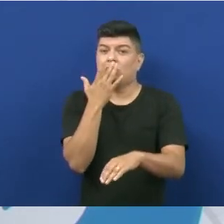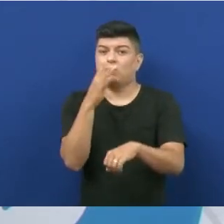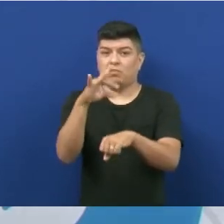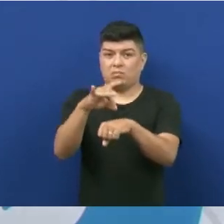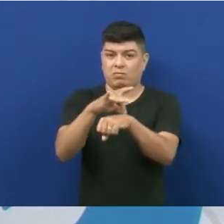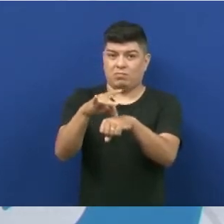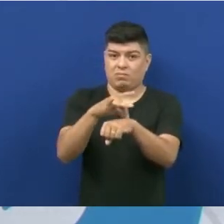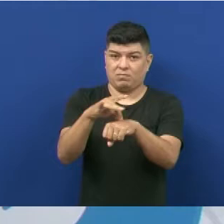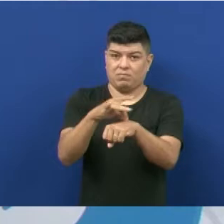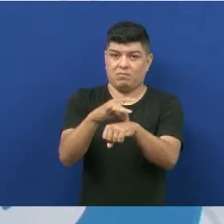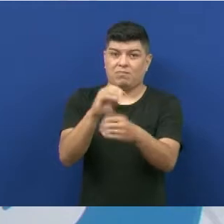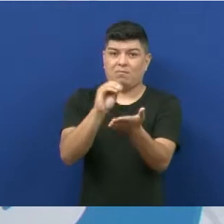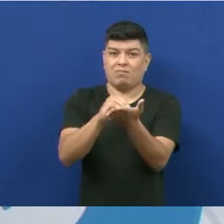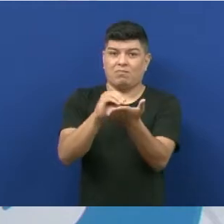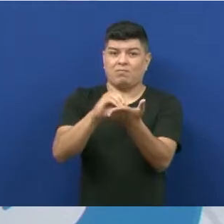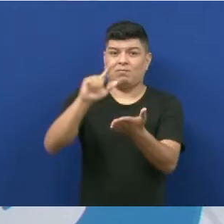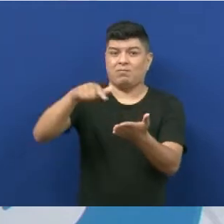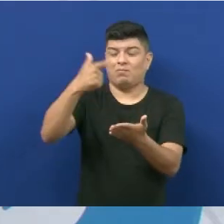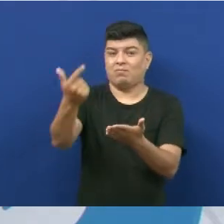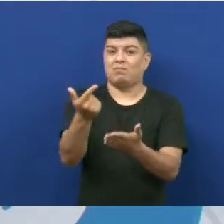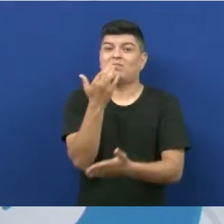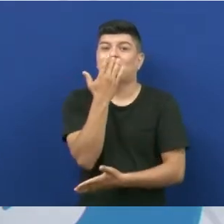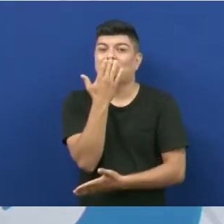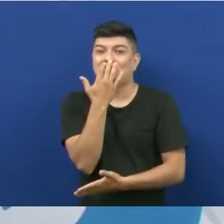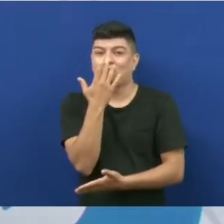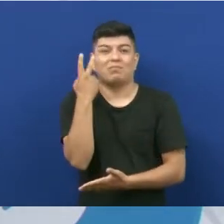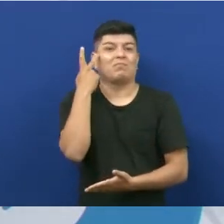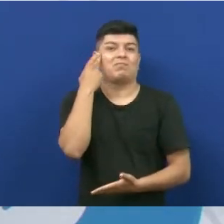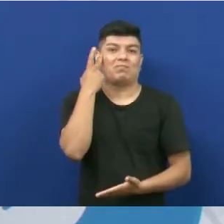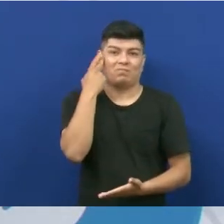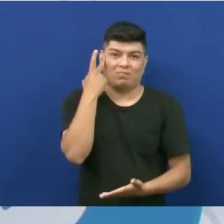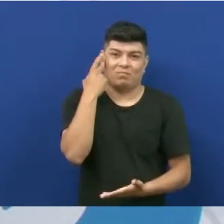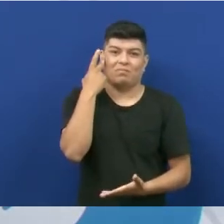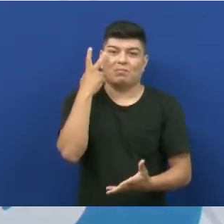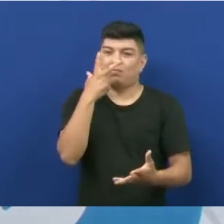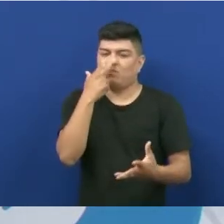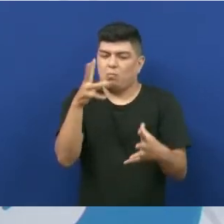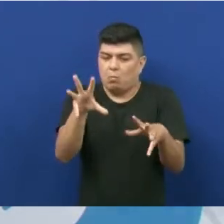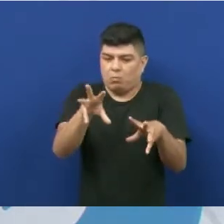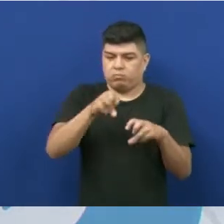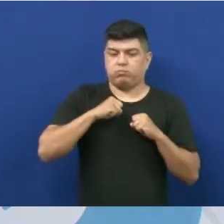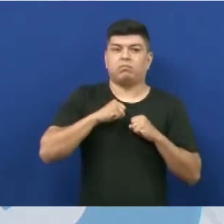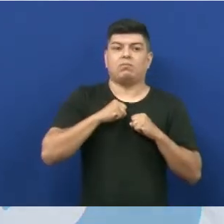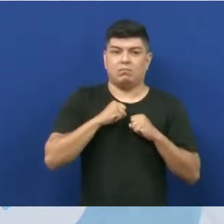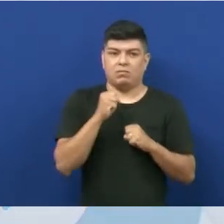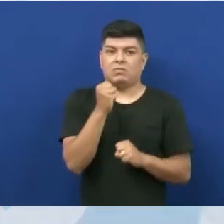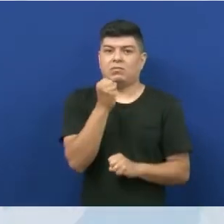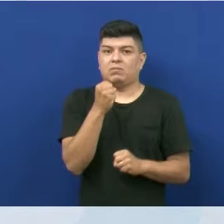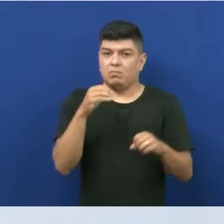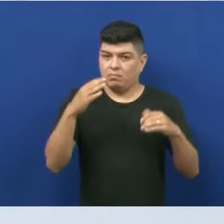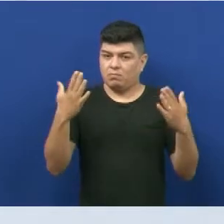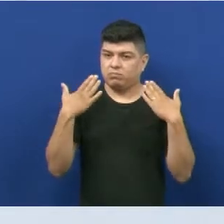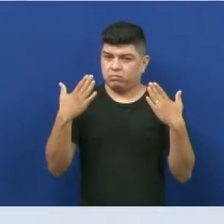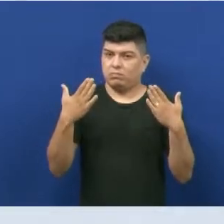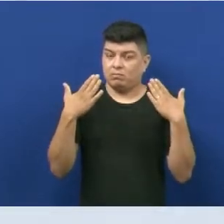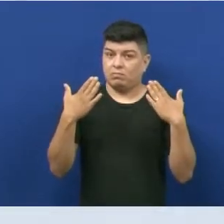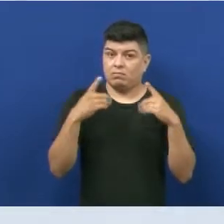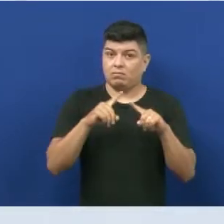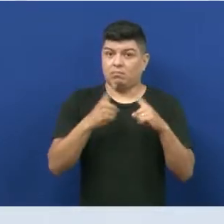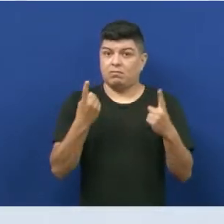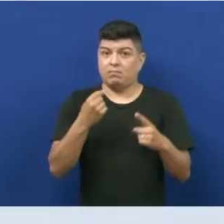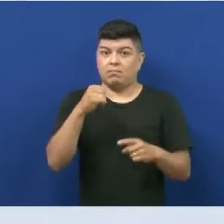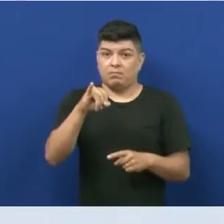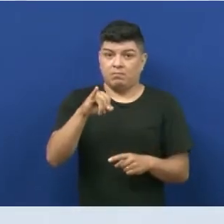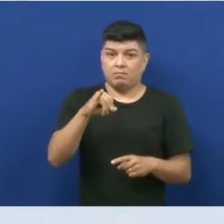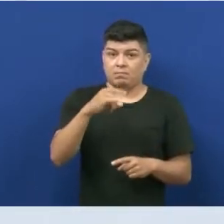ser a ausência de todas as cores, naturalmente ela tende a absorver a radiação que está em sua volta. Porém, se você